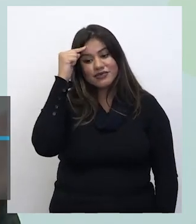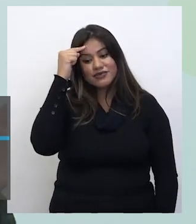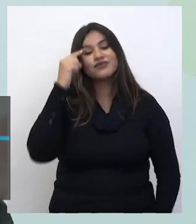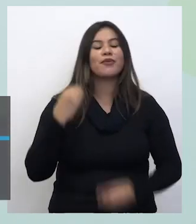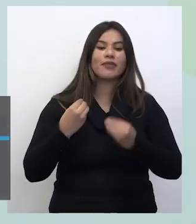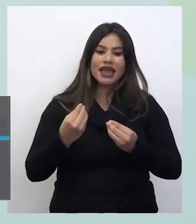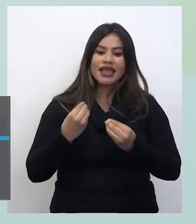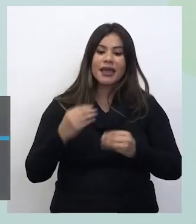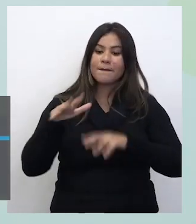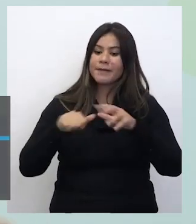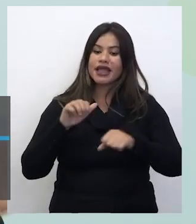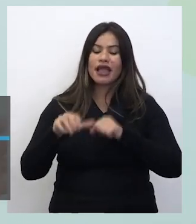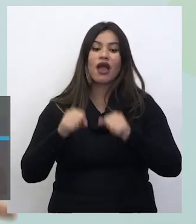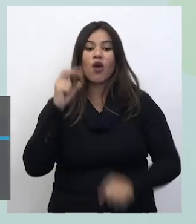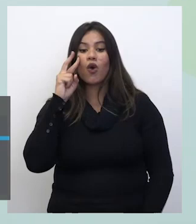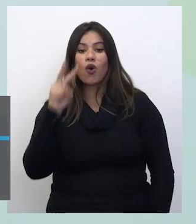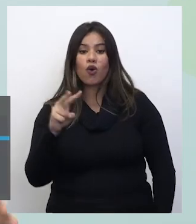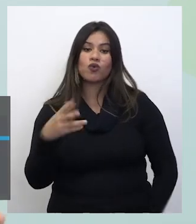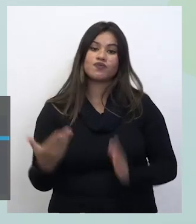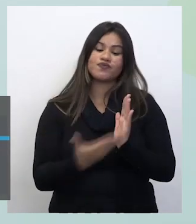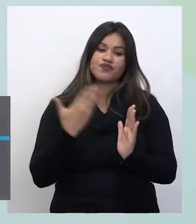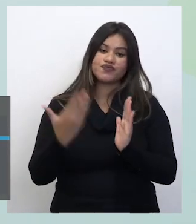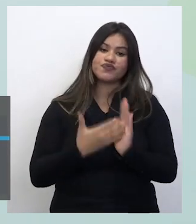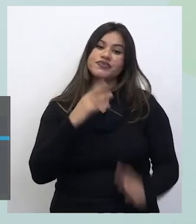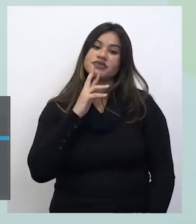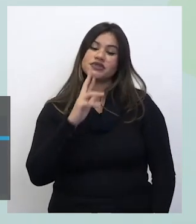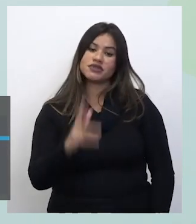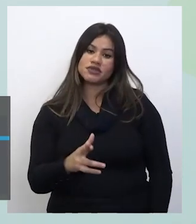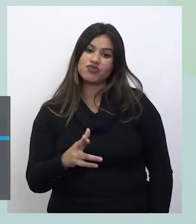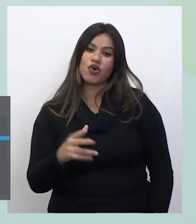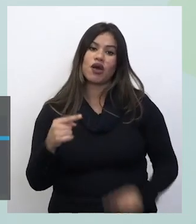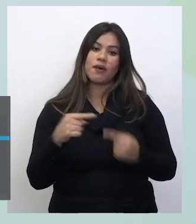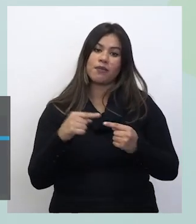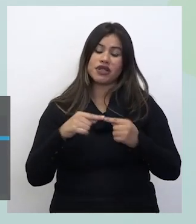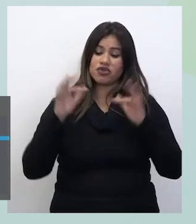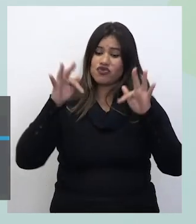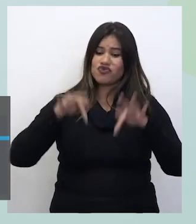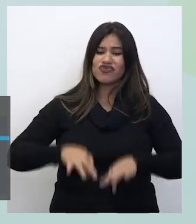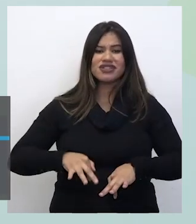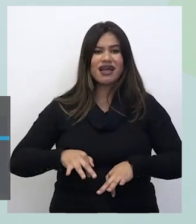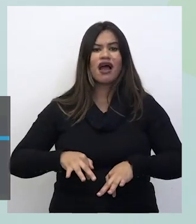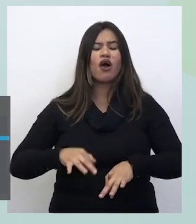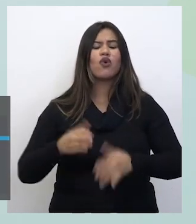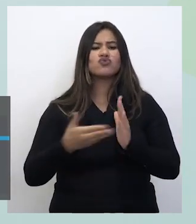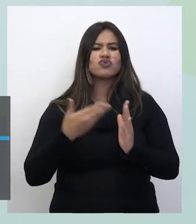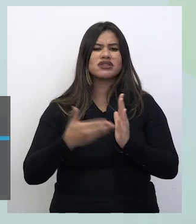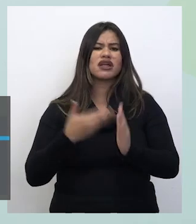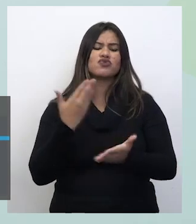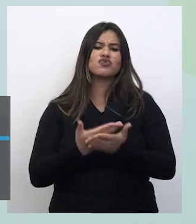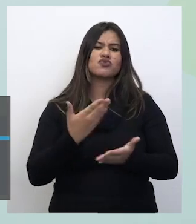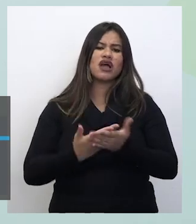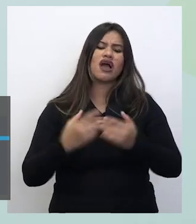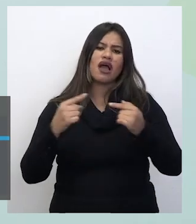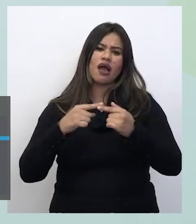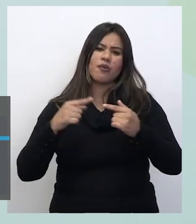A gente vai precisar que vocês olhem para o caderno de respostas, que fica ao final do caderno do estudante, que faz parte do